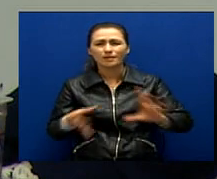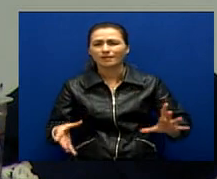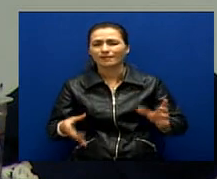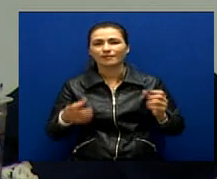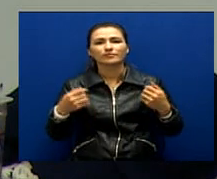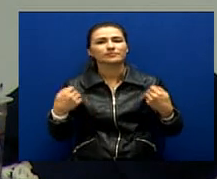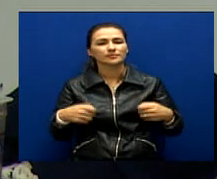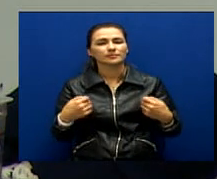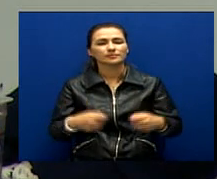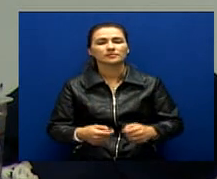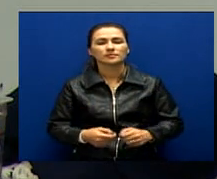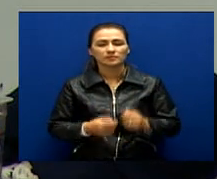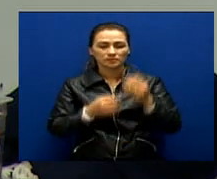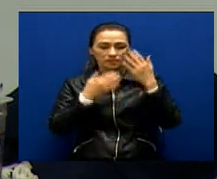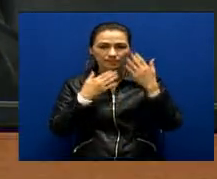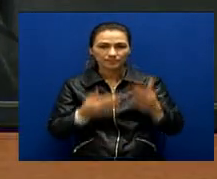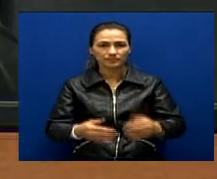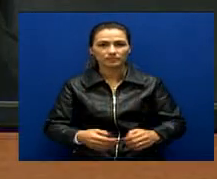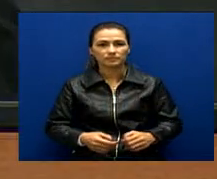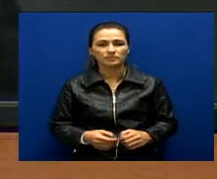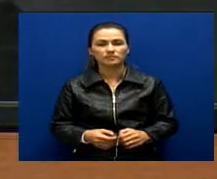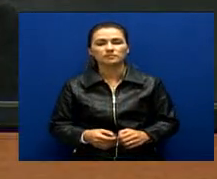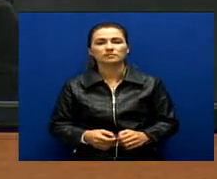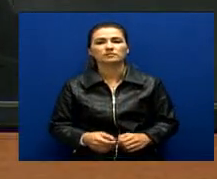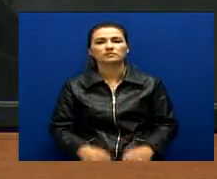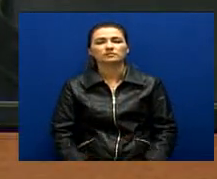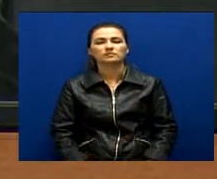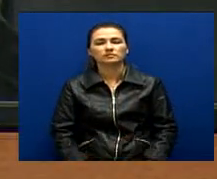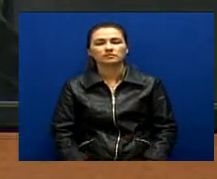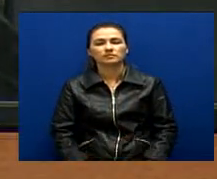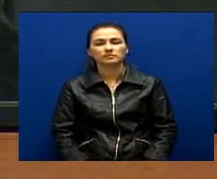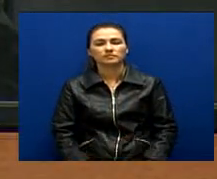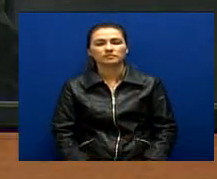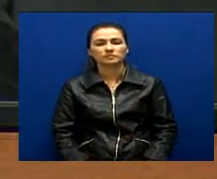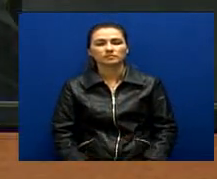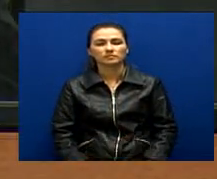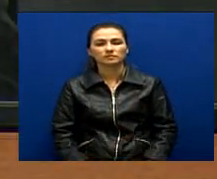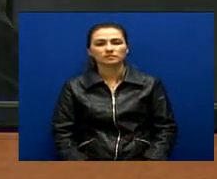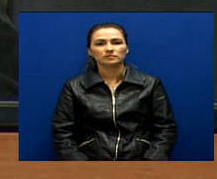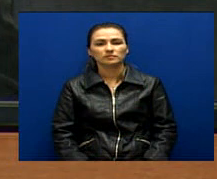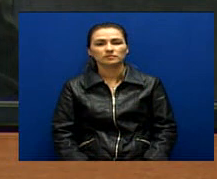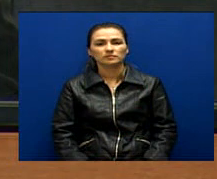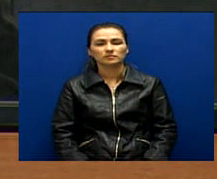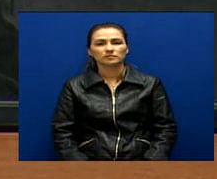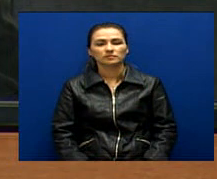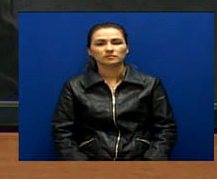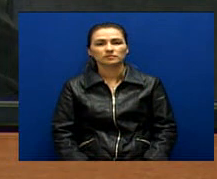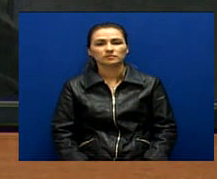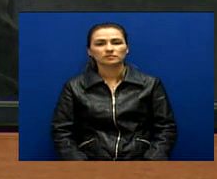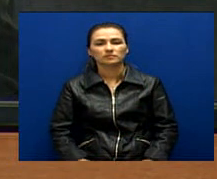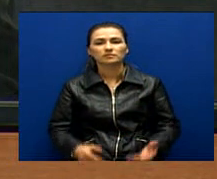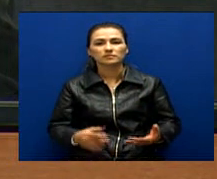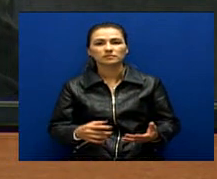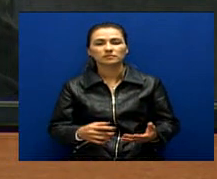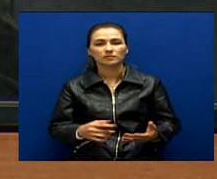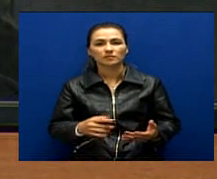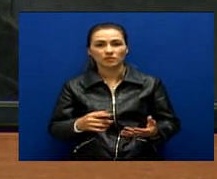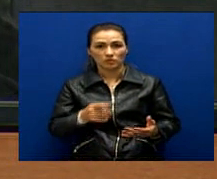saúde obrigada dependendo dó a gente tenha apoia essa luta para que